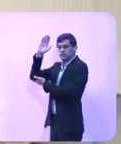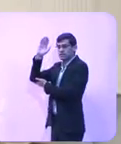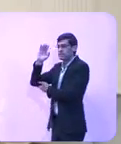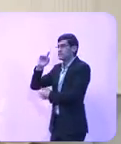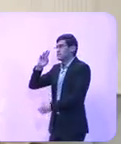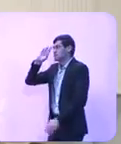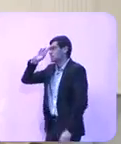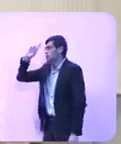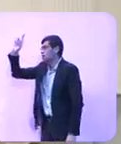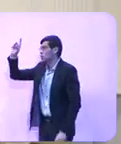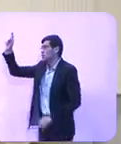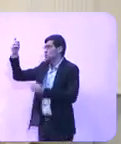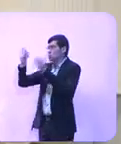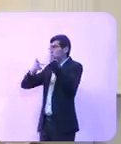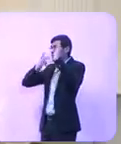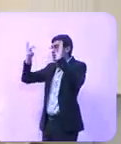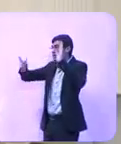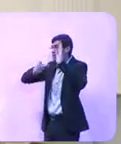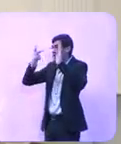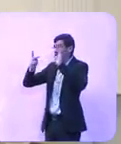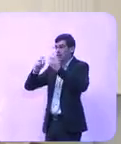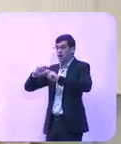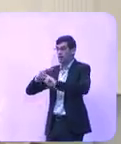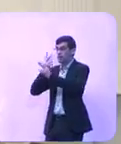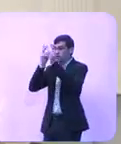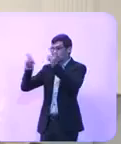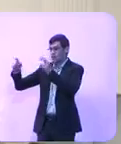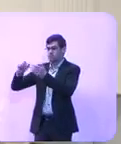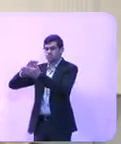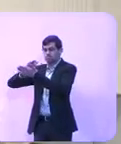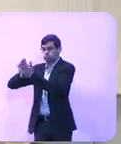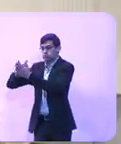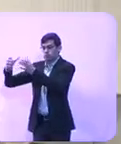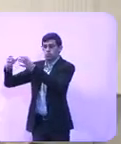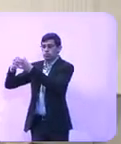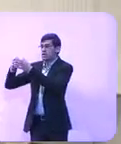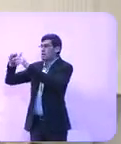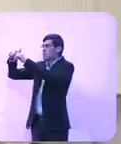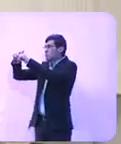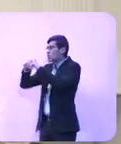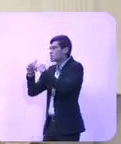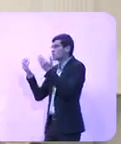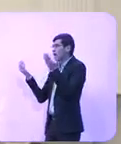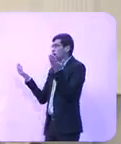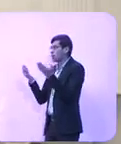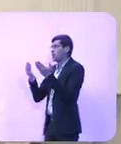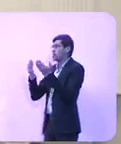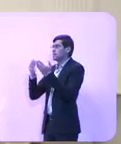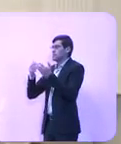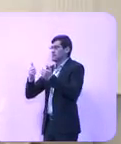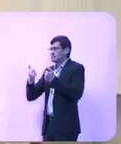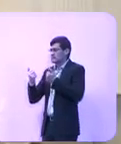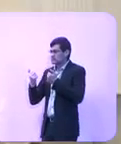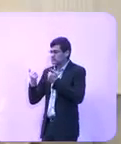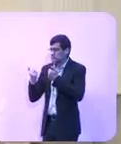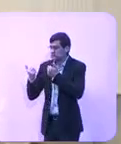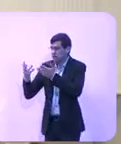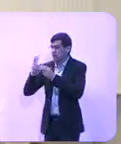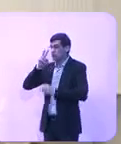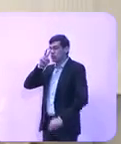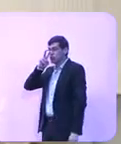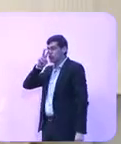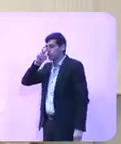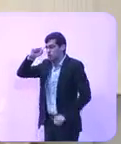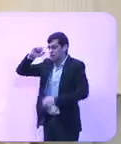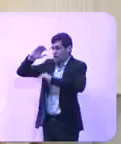tu prometestes a vitória sobre os amalequitas, por isso agora, Senhor, fortalece as mãos de